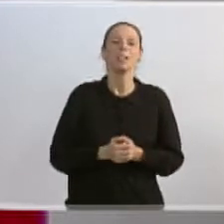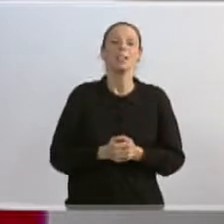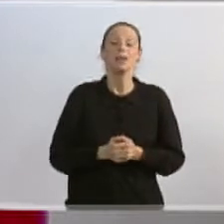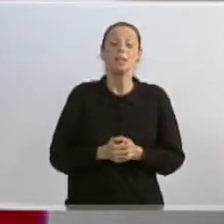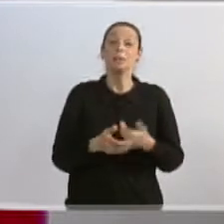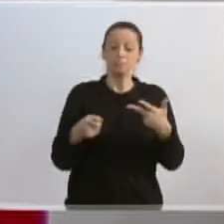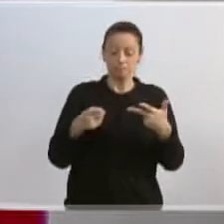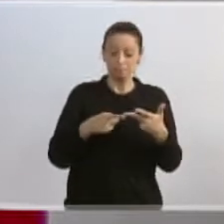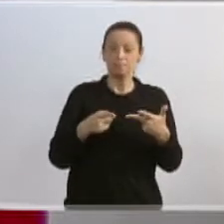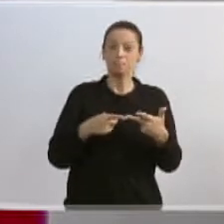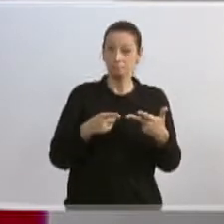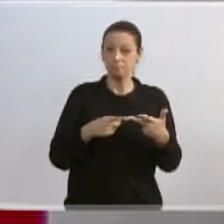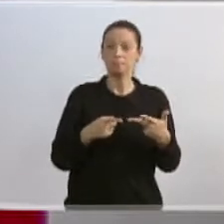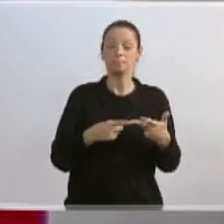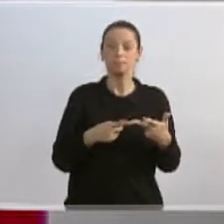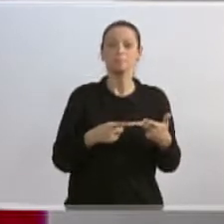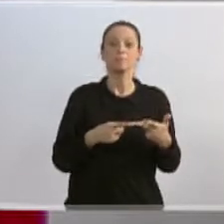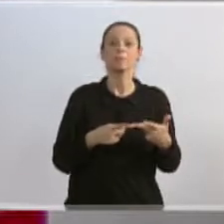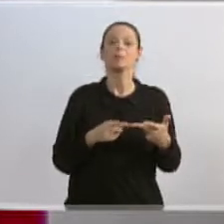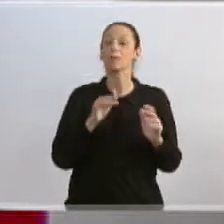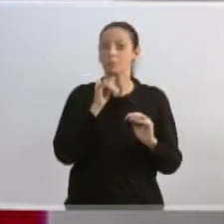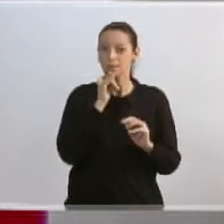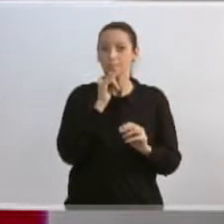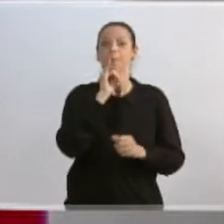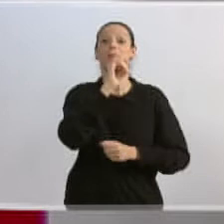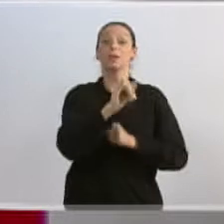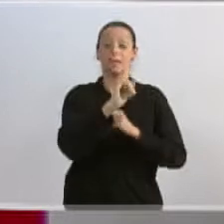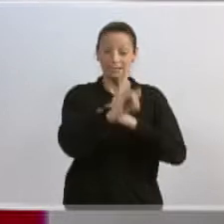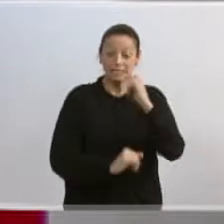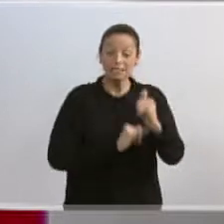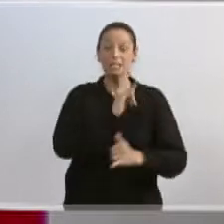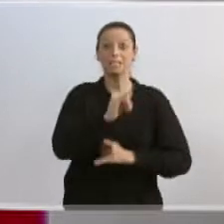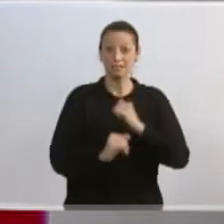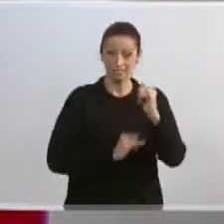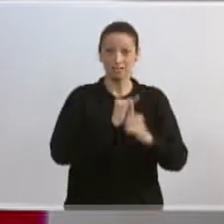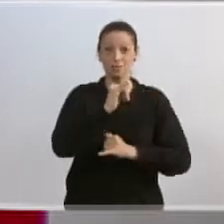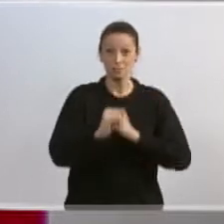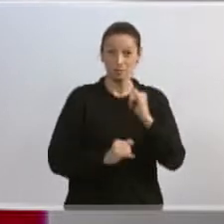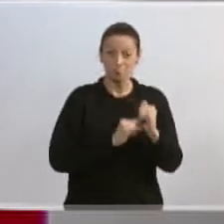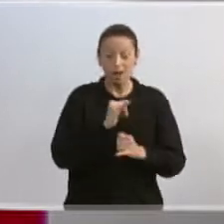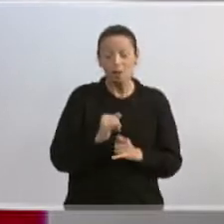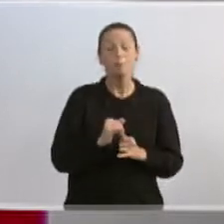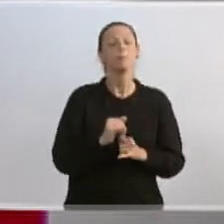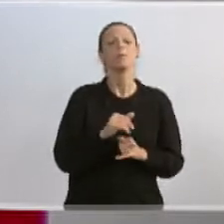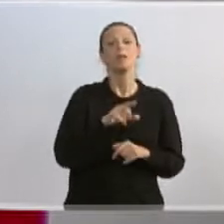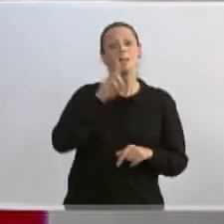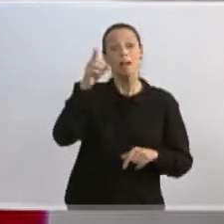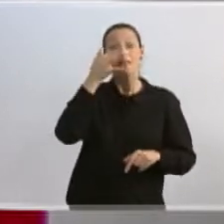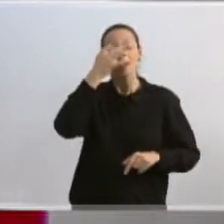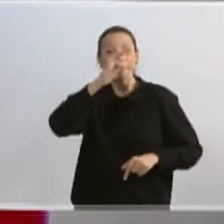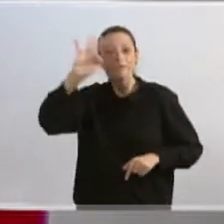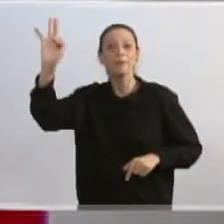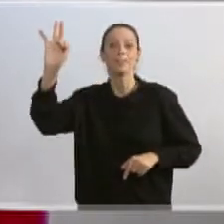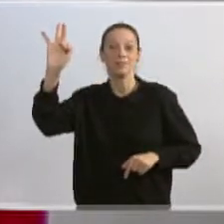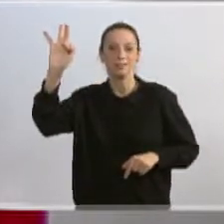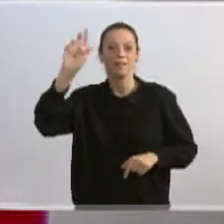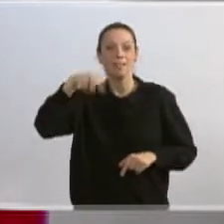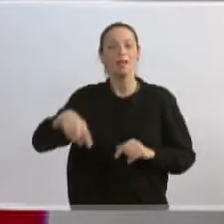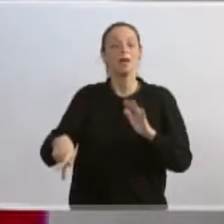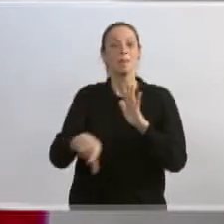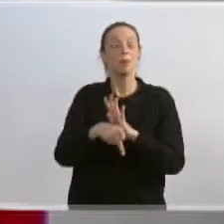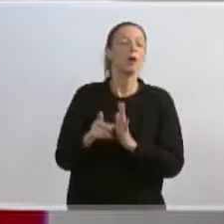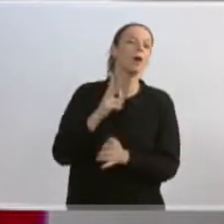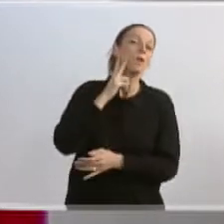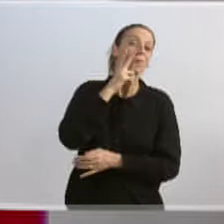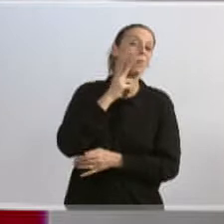internacional que todas as pessoas conhecem que reconhecem uma região turística da frança mas produtora de vinho e